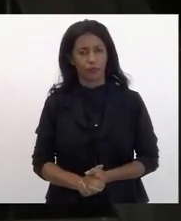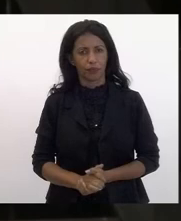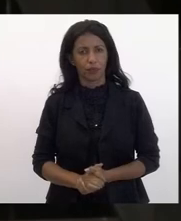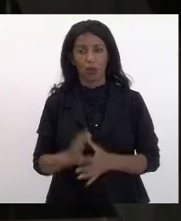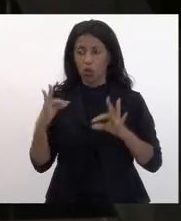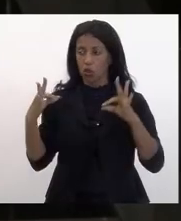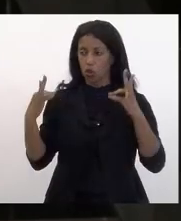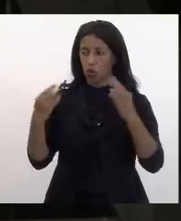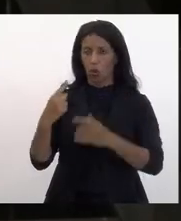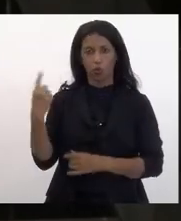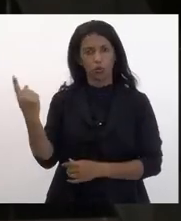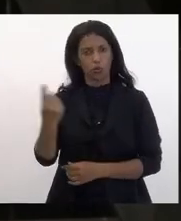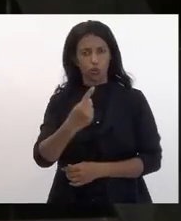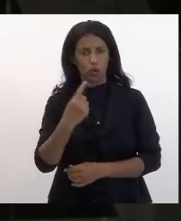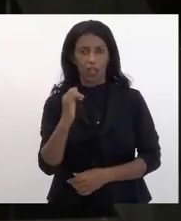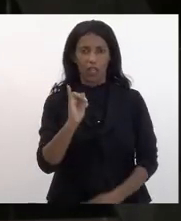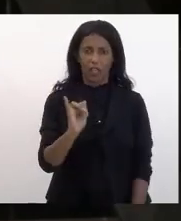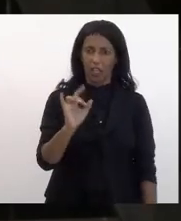Todos nós somos idiotas.